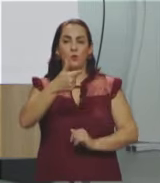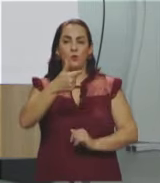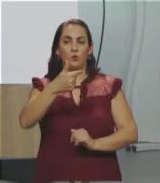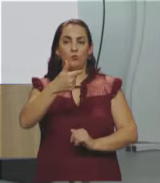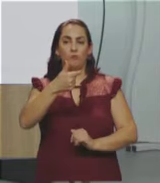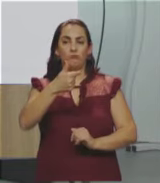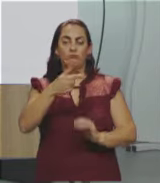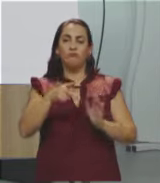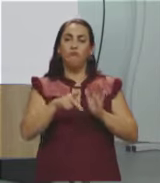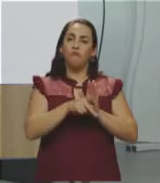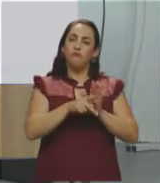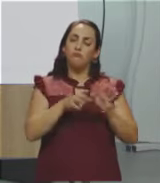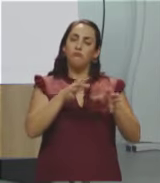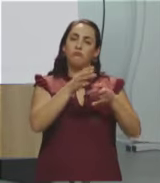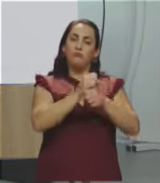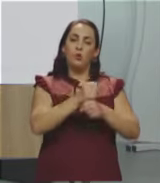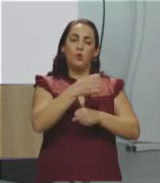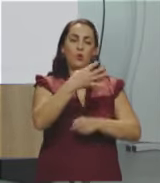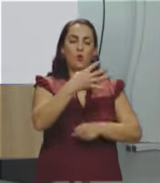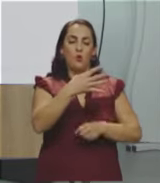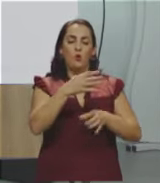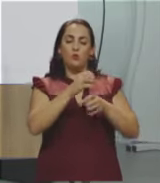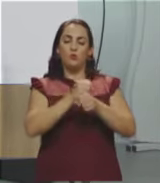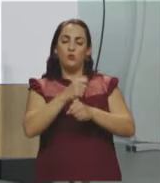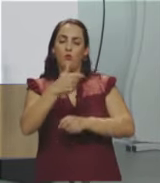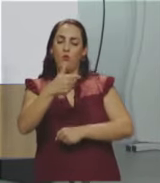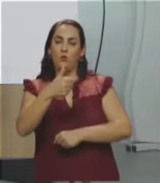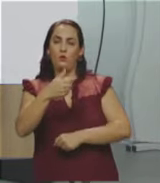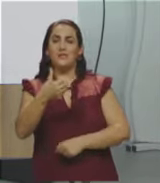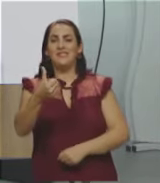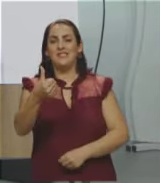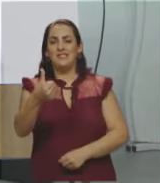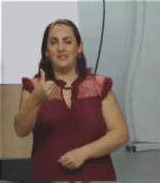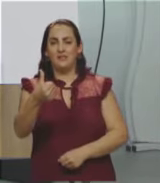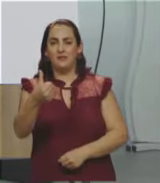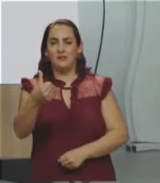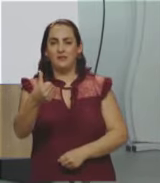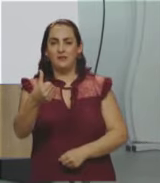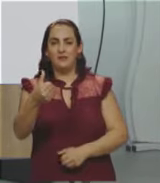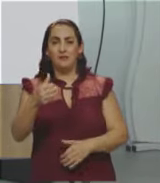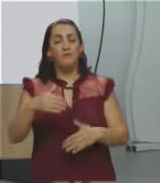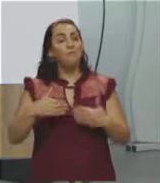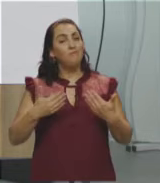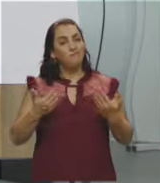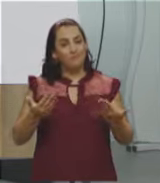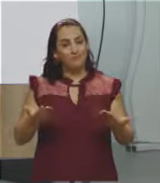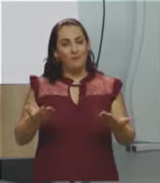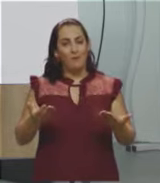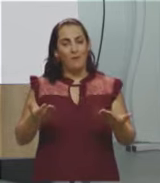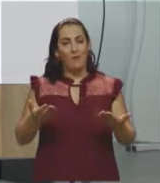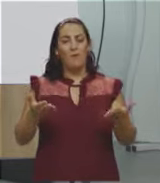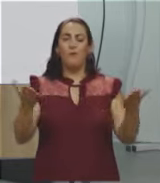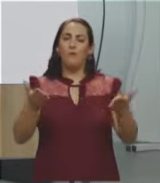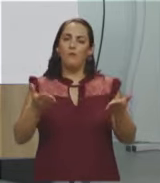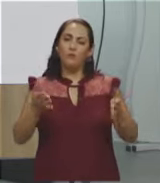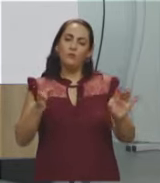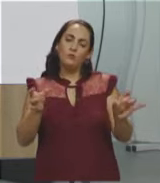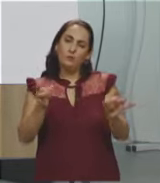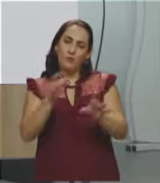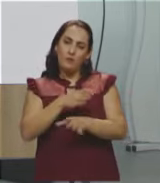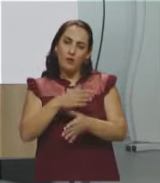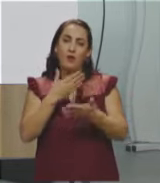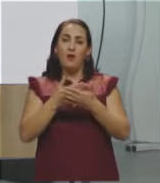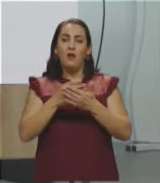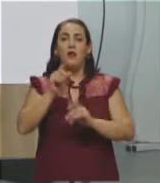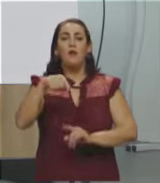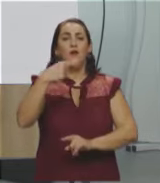2 e aqui vai ser 4. 4 mais 2 dá 6. Beleza, gente? É isso. Por hoje vamos terminar